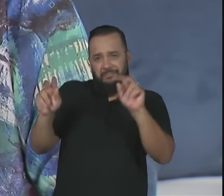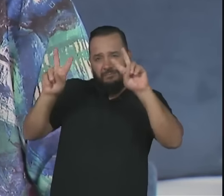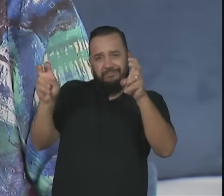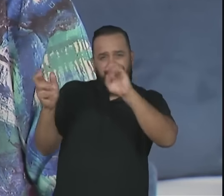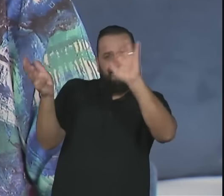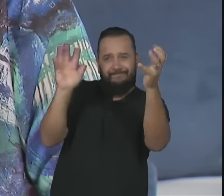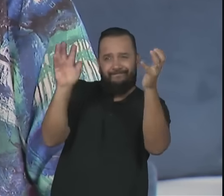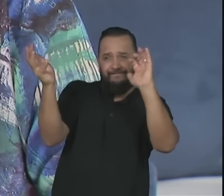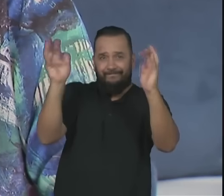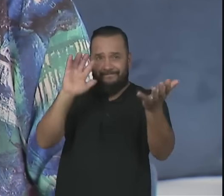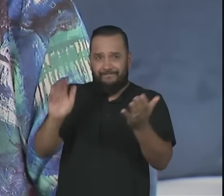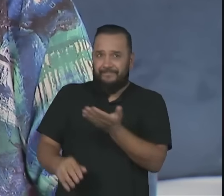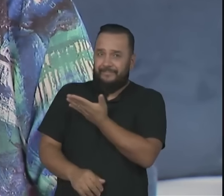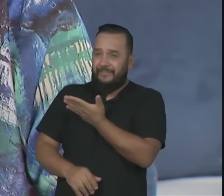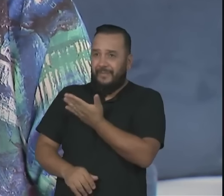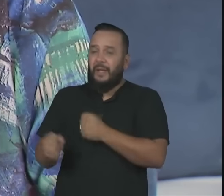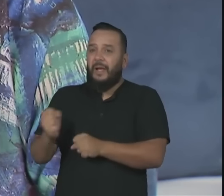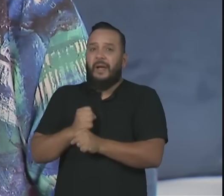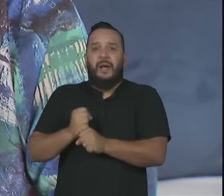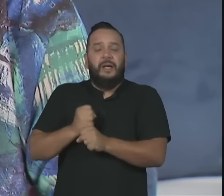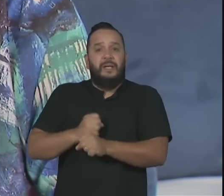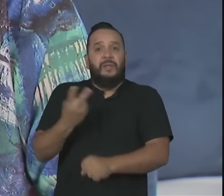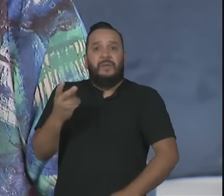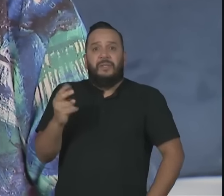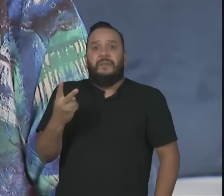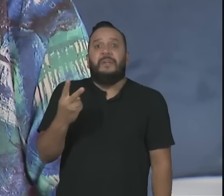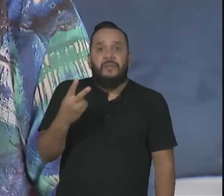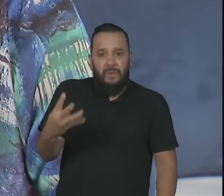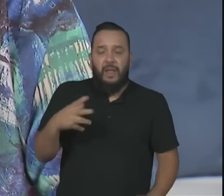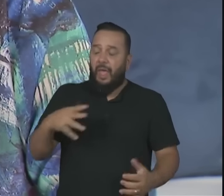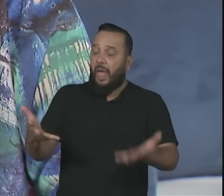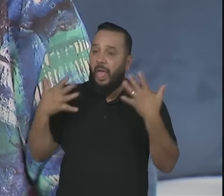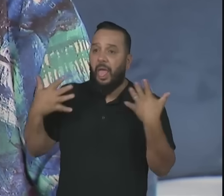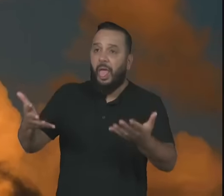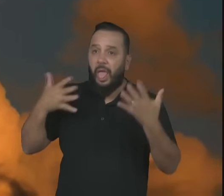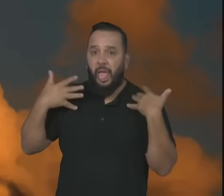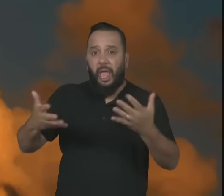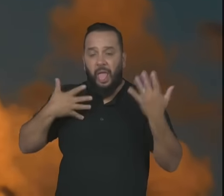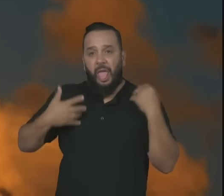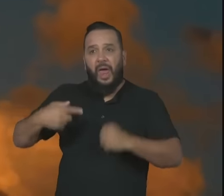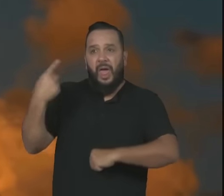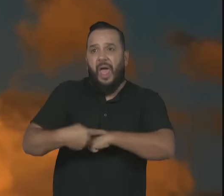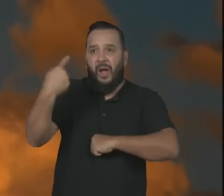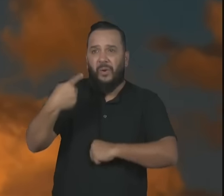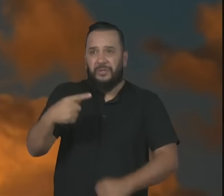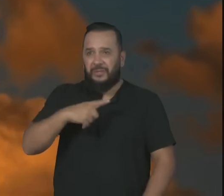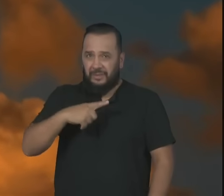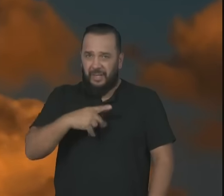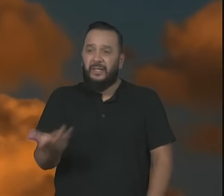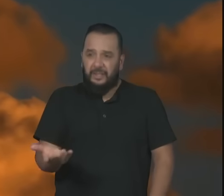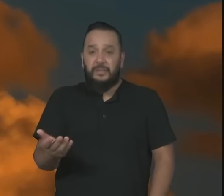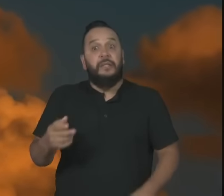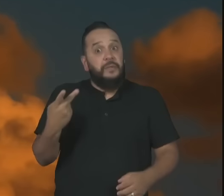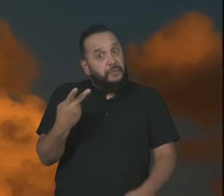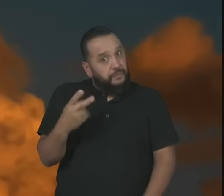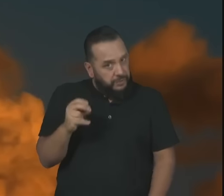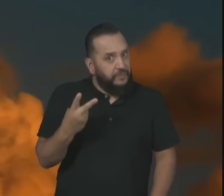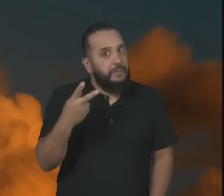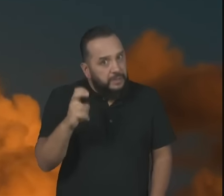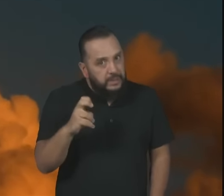Nós tivemos em 2024 o ano mais quente já registrado da história. E também de 2025 nós